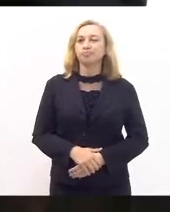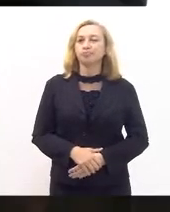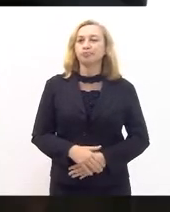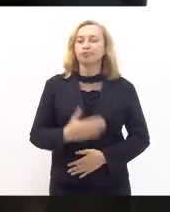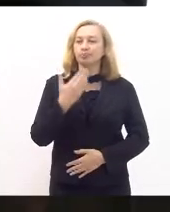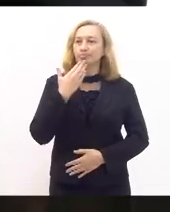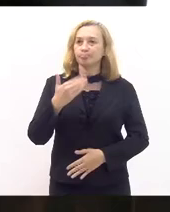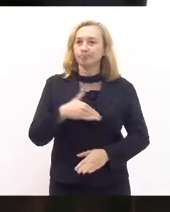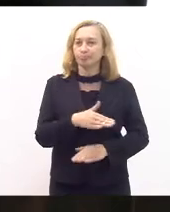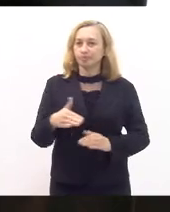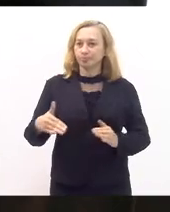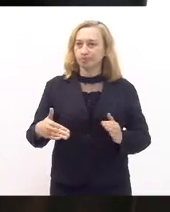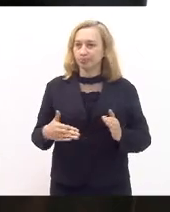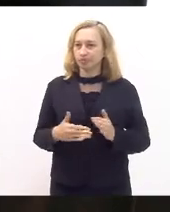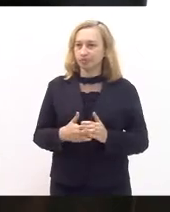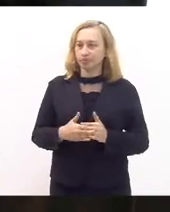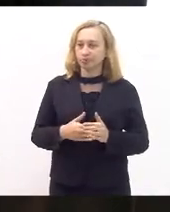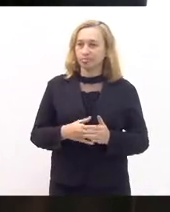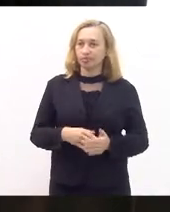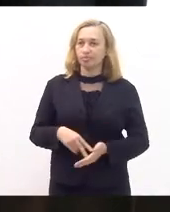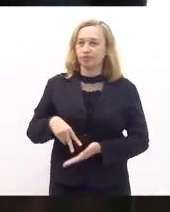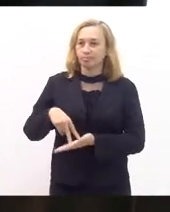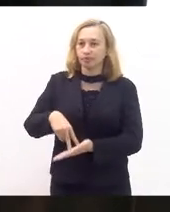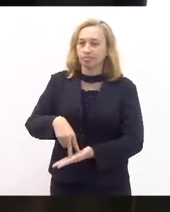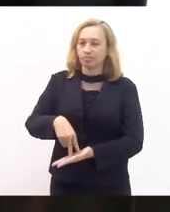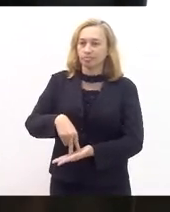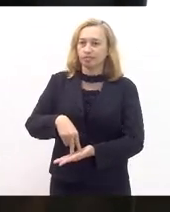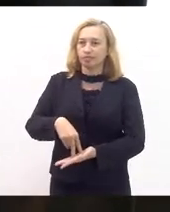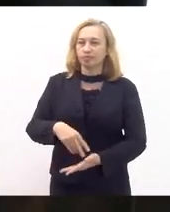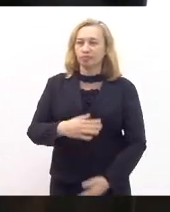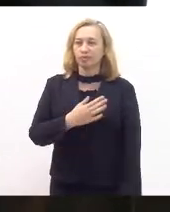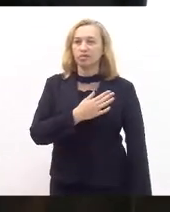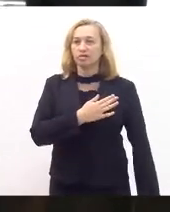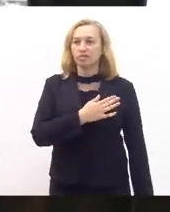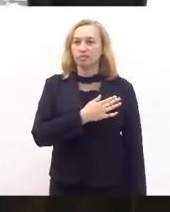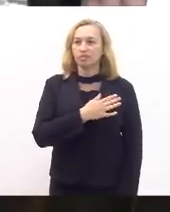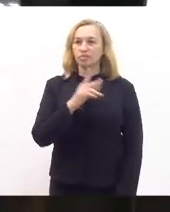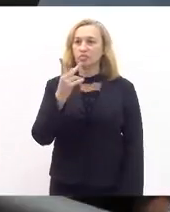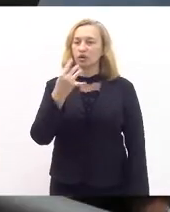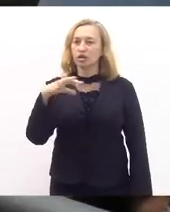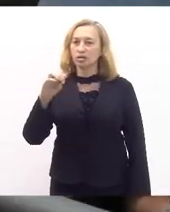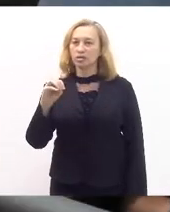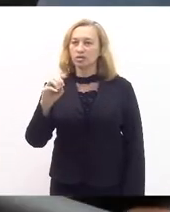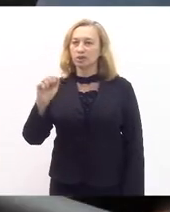Solicitar a todos que se coloquem em posição para ouvirmos o hino nacional.